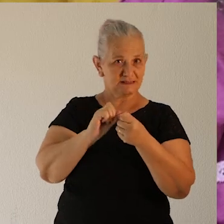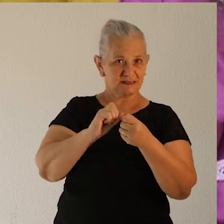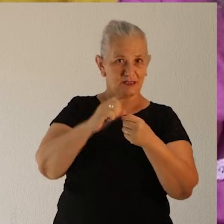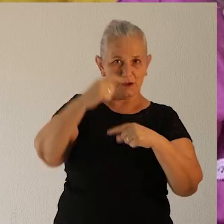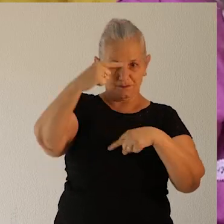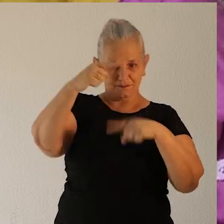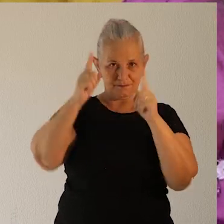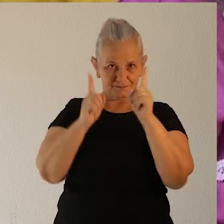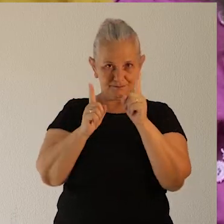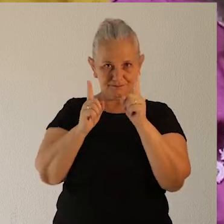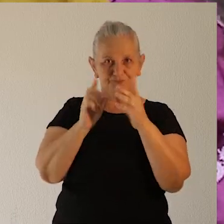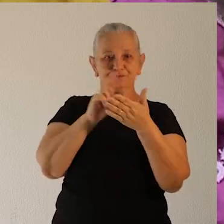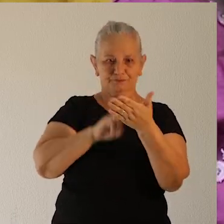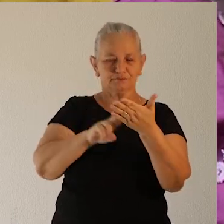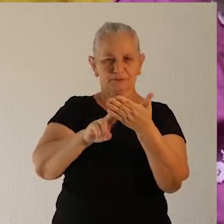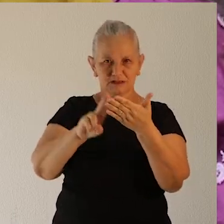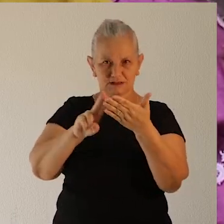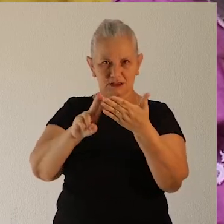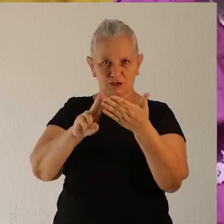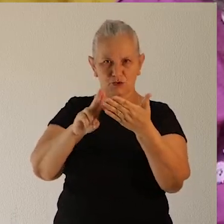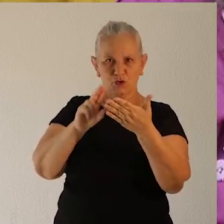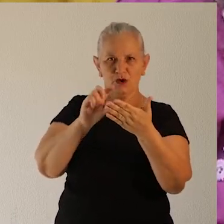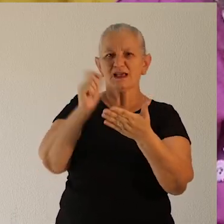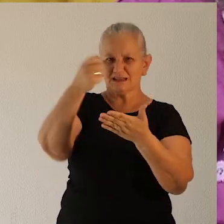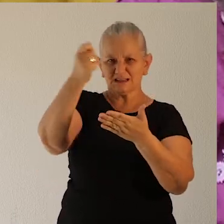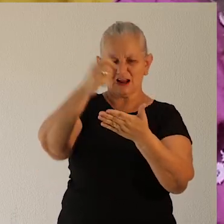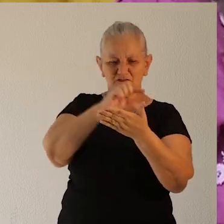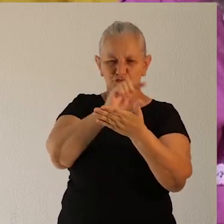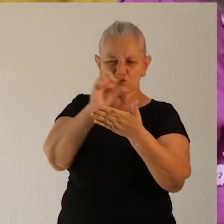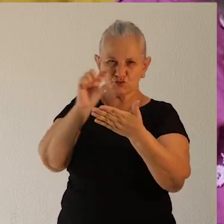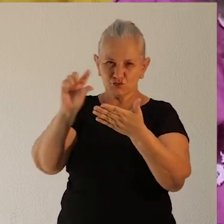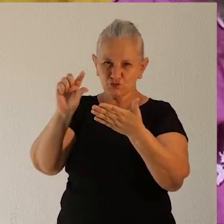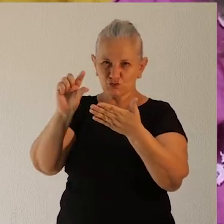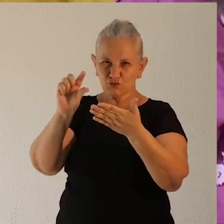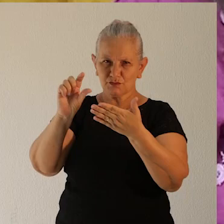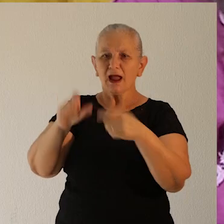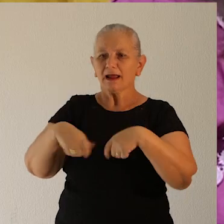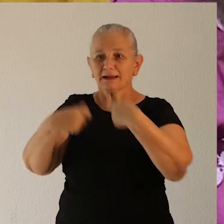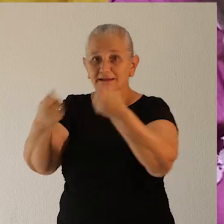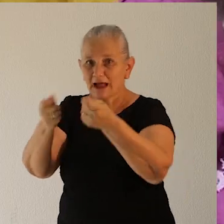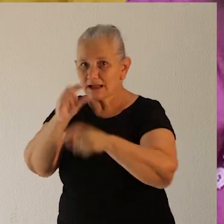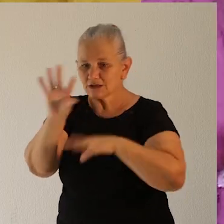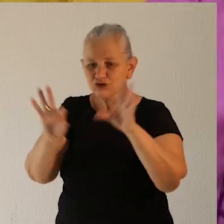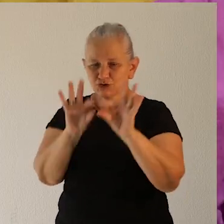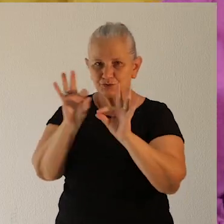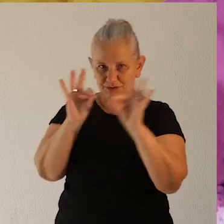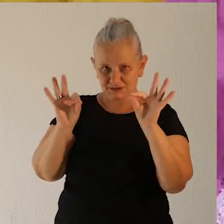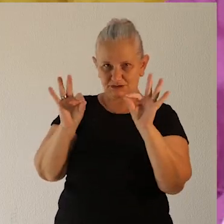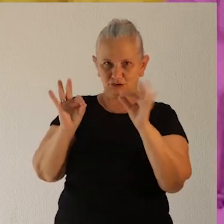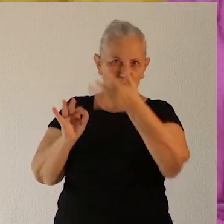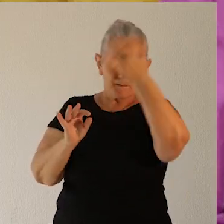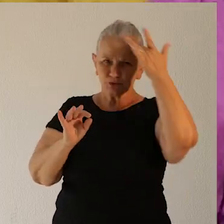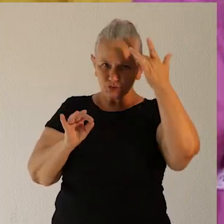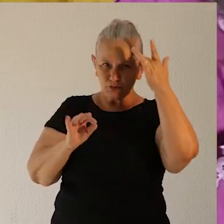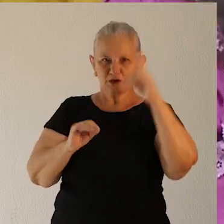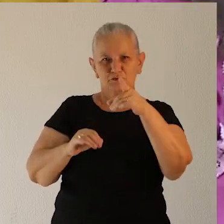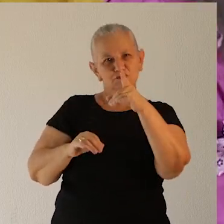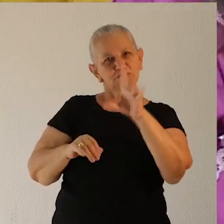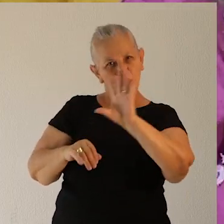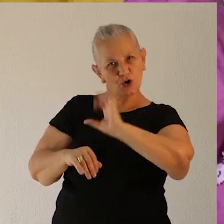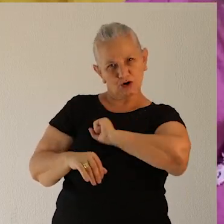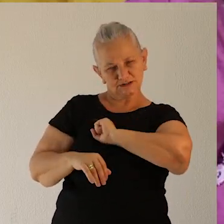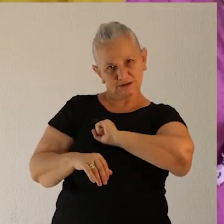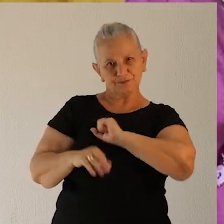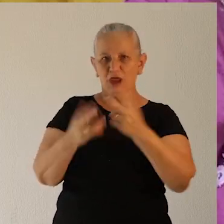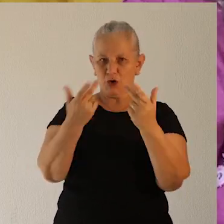desenhos, façam um versinho também e deem de presente para uma pessoa que você goste bastante. Por exemplo,